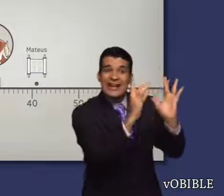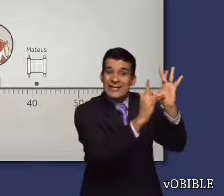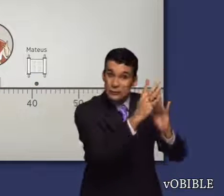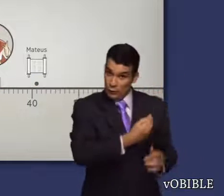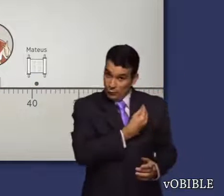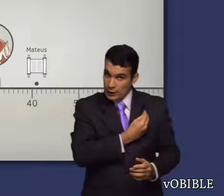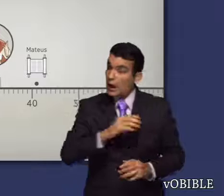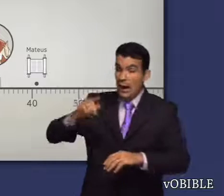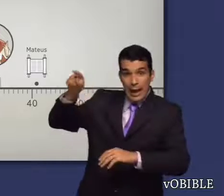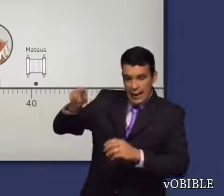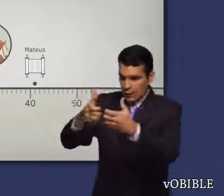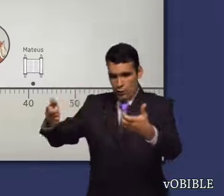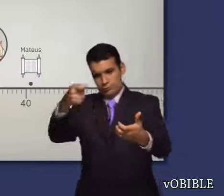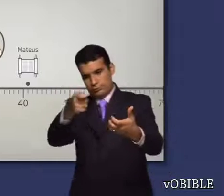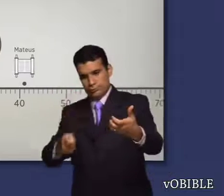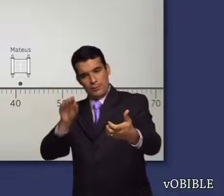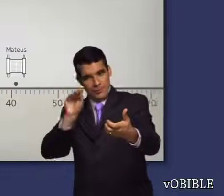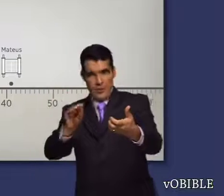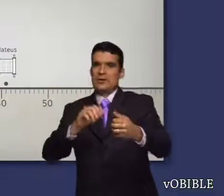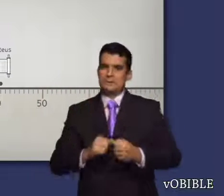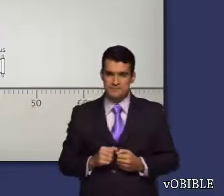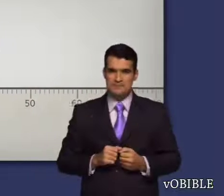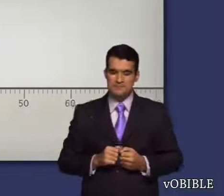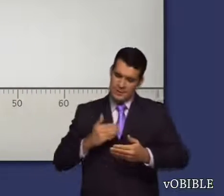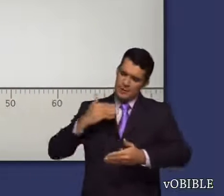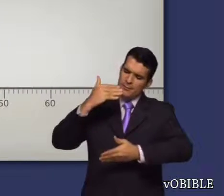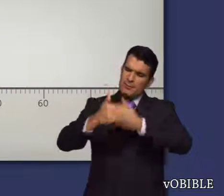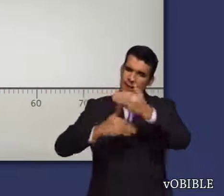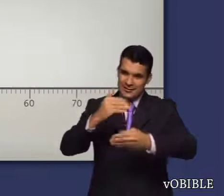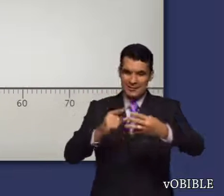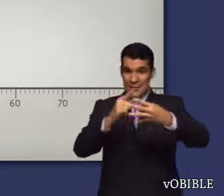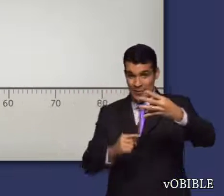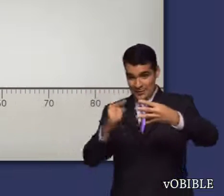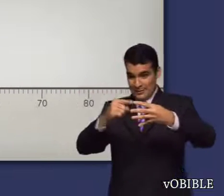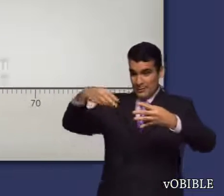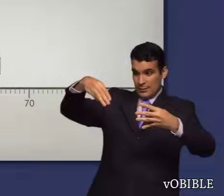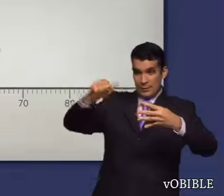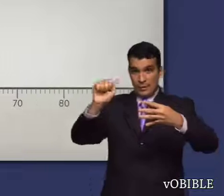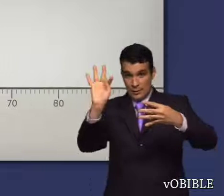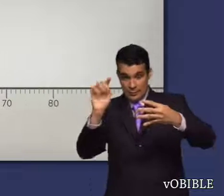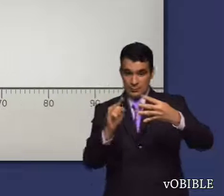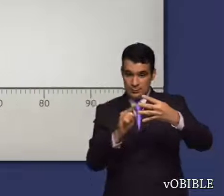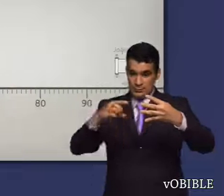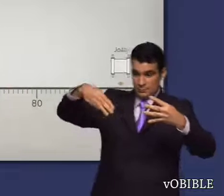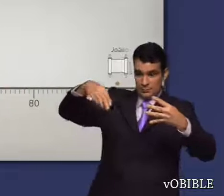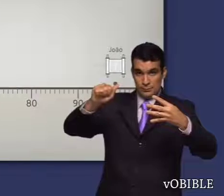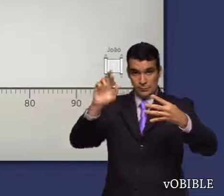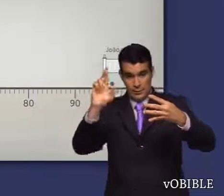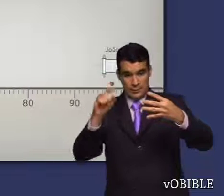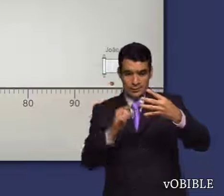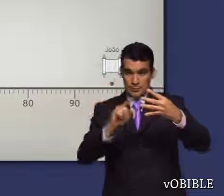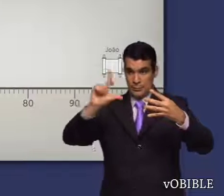sobre Jesus e seus ensinos. Com o tempo, seu relato se tornou um dos 4 evangelhos, junto com Marcos,